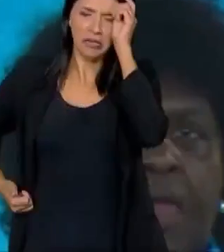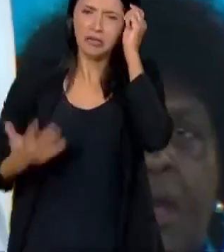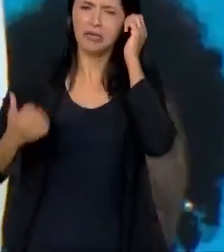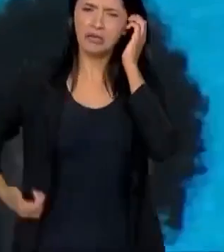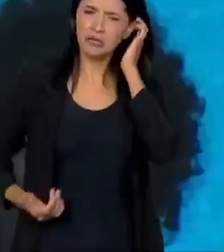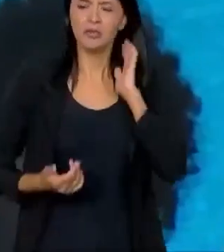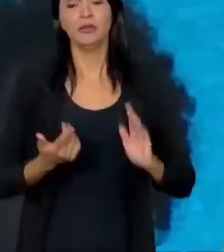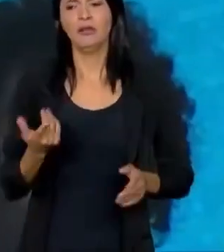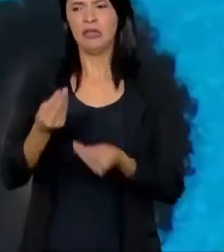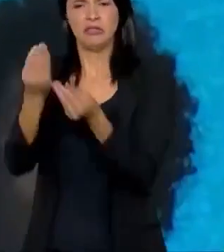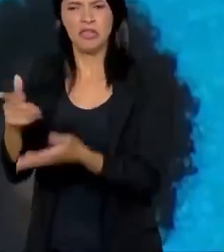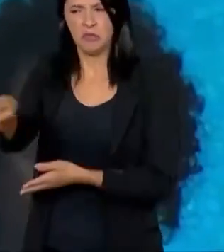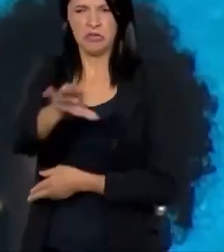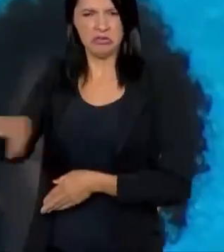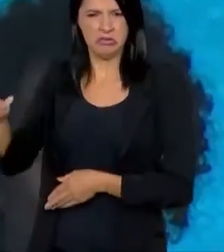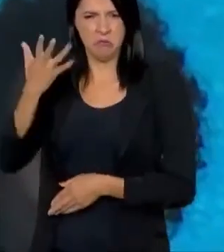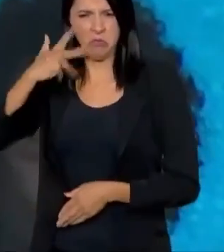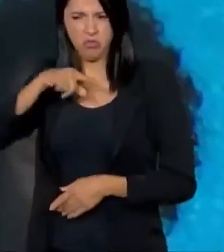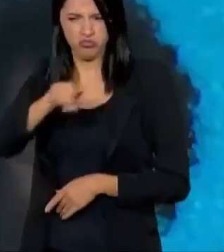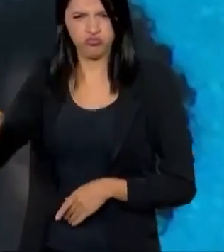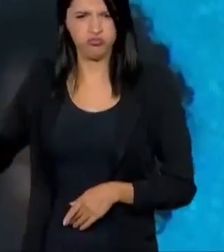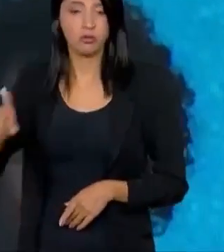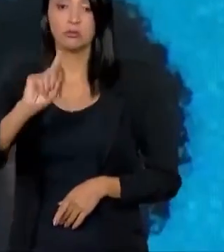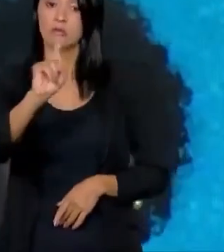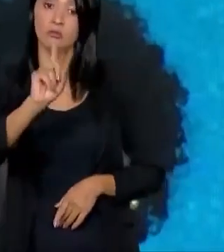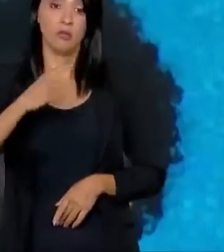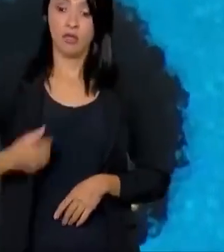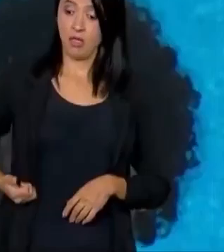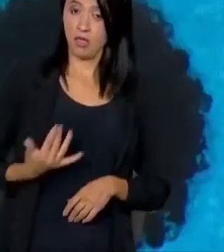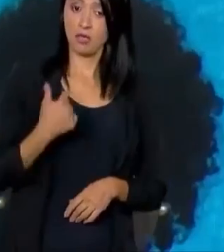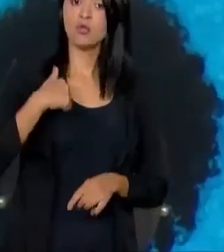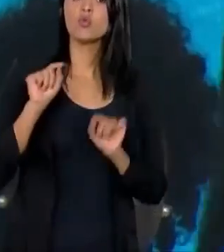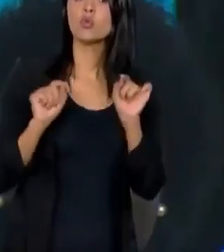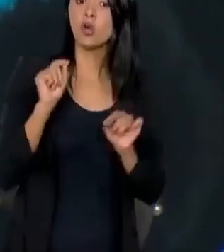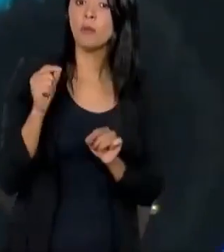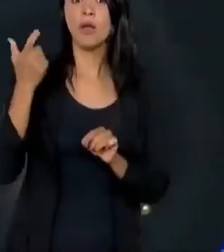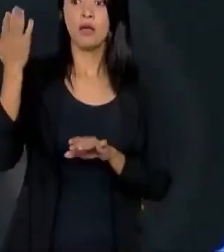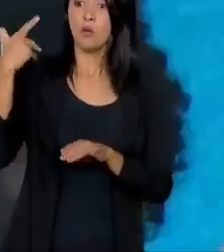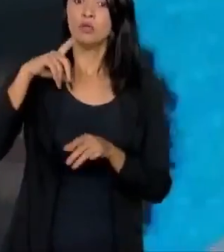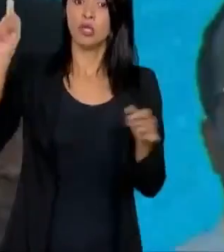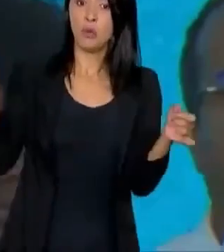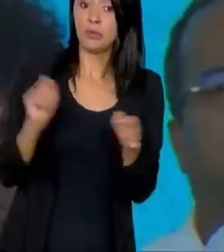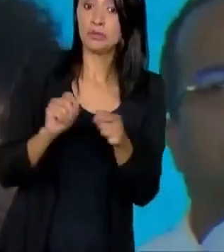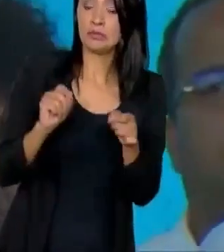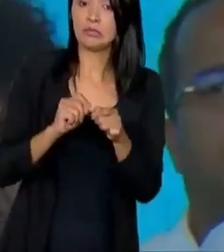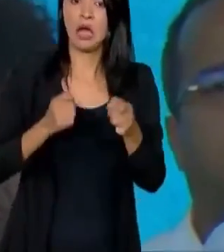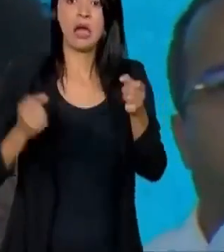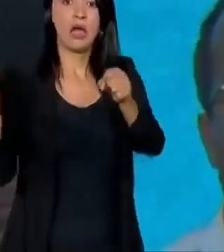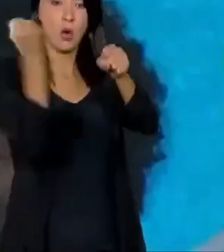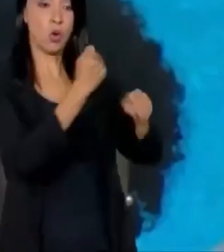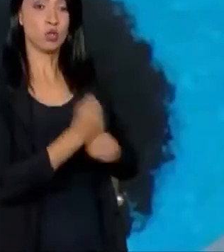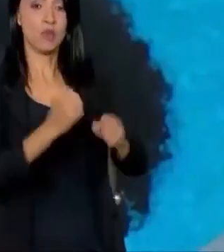dando dinheiro para essa molecada? Eu falo não. Gastar dinheiro eu estou gastando quando eu tiver que fazer cadeia para colocar